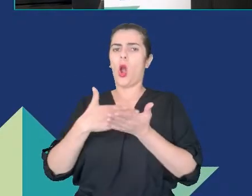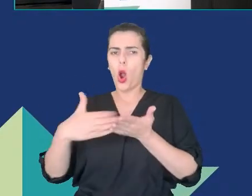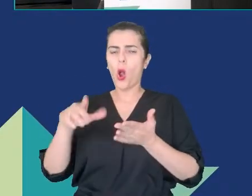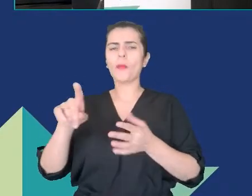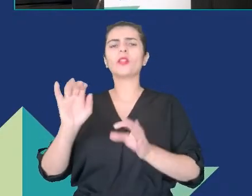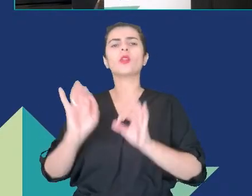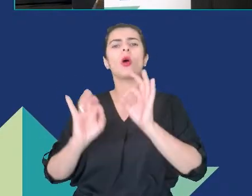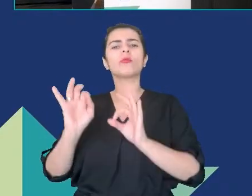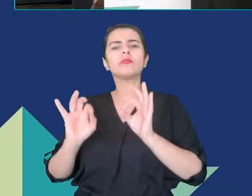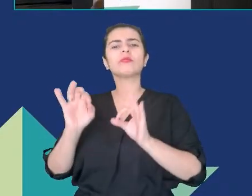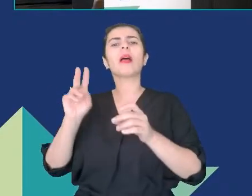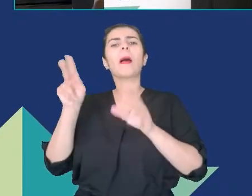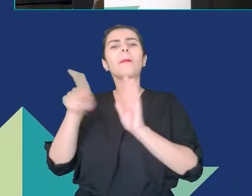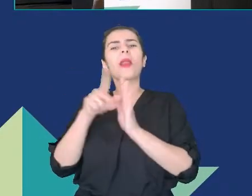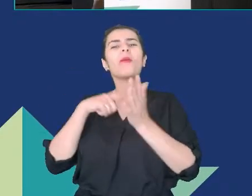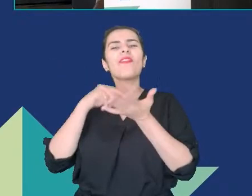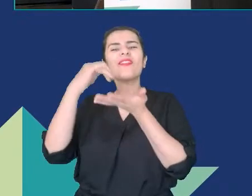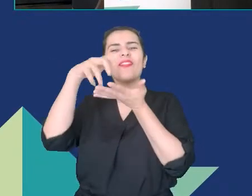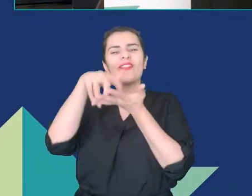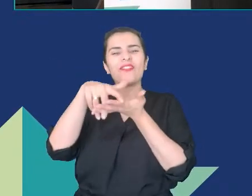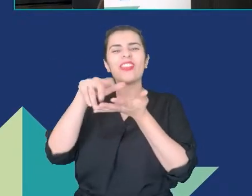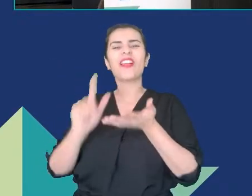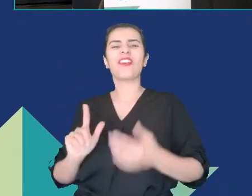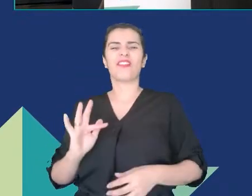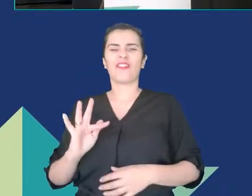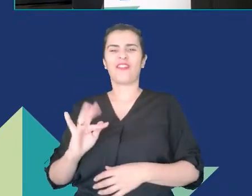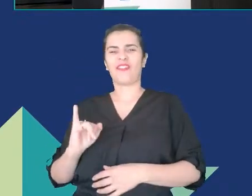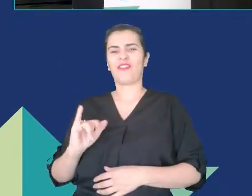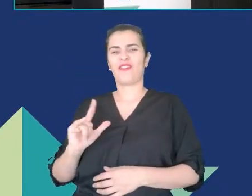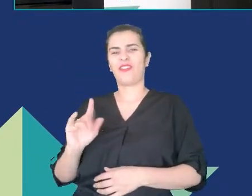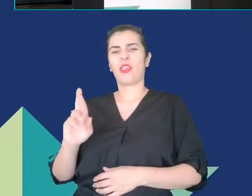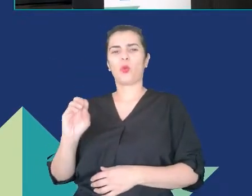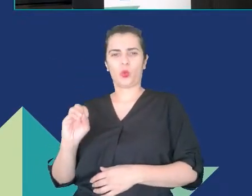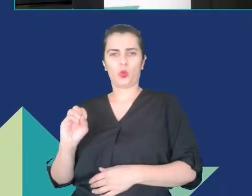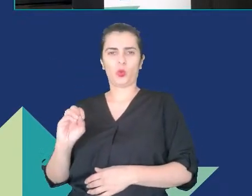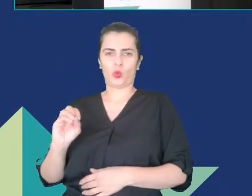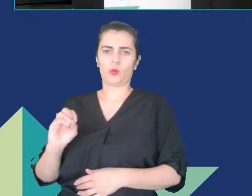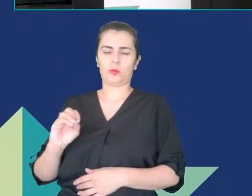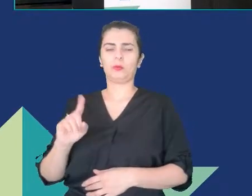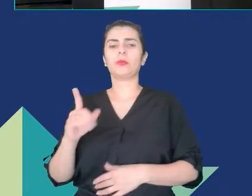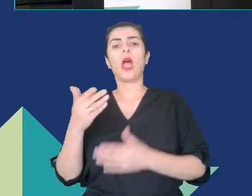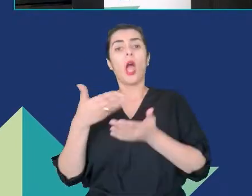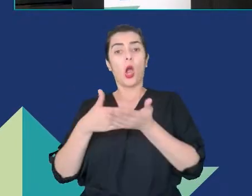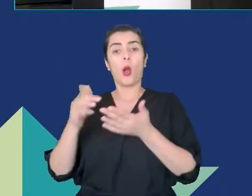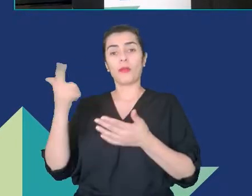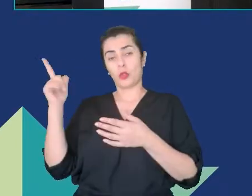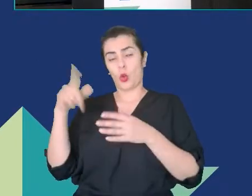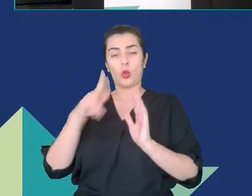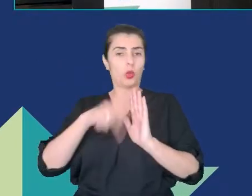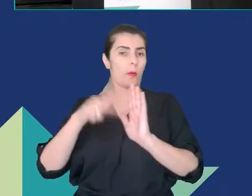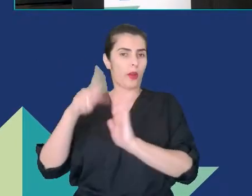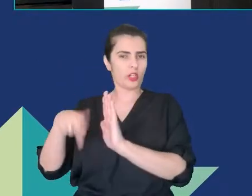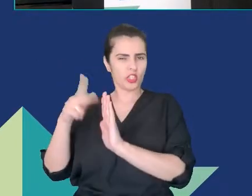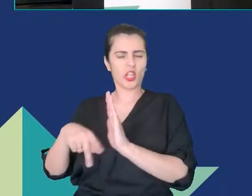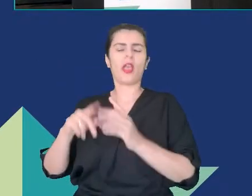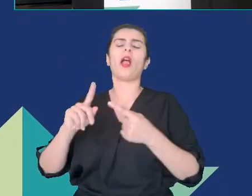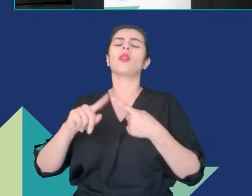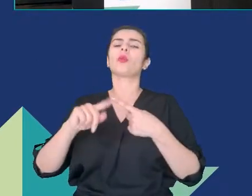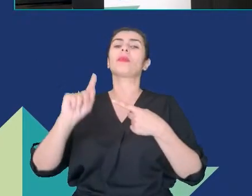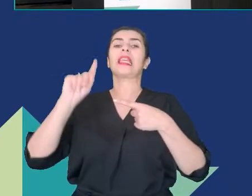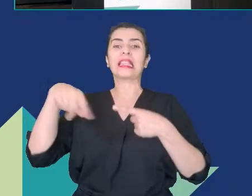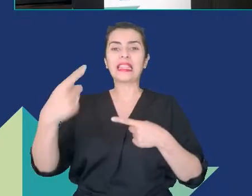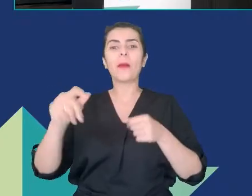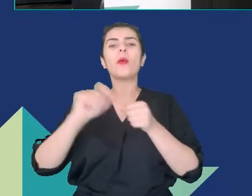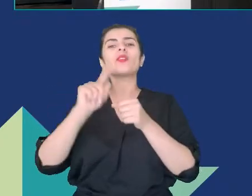de filtragem, que foram iniciados, os projetos, para depois a gente ter um piloto ali em